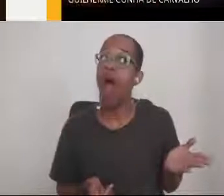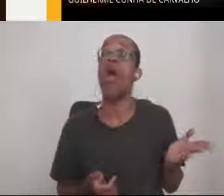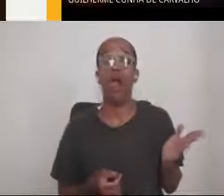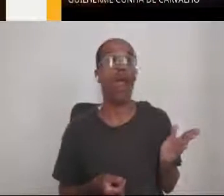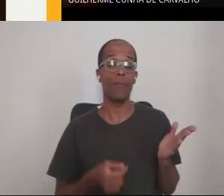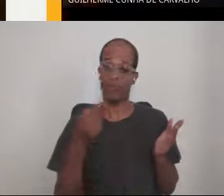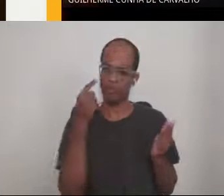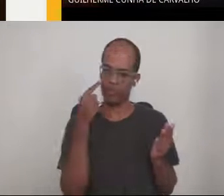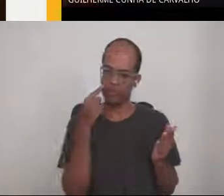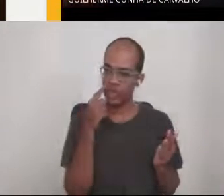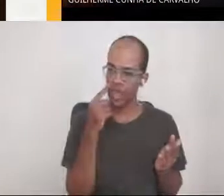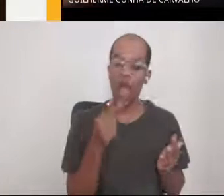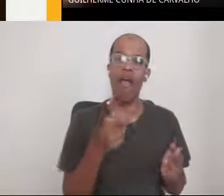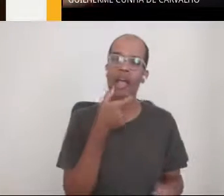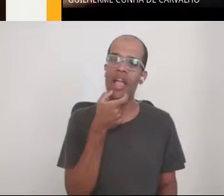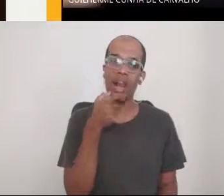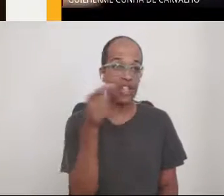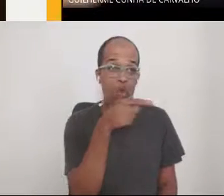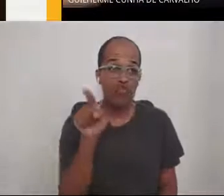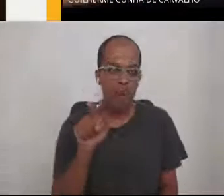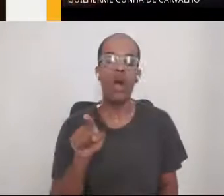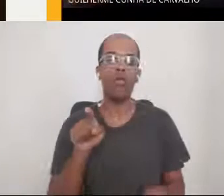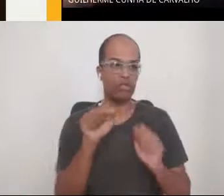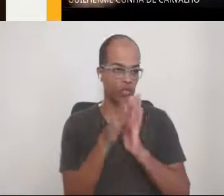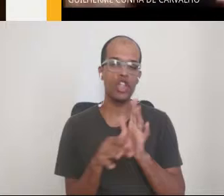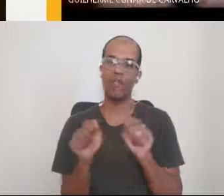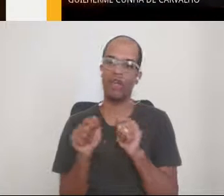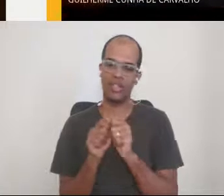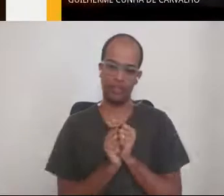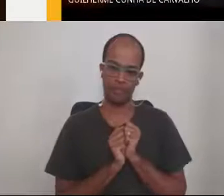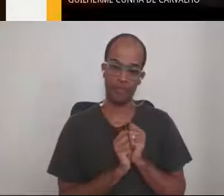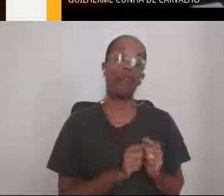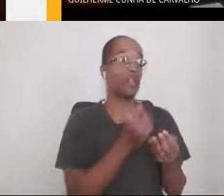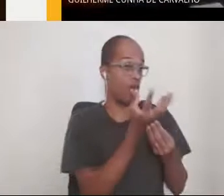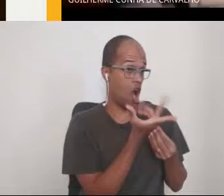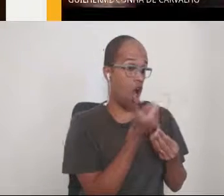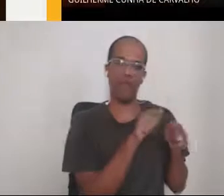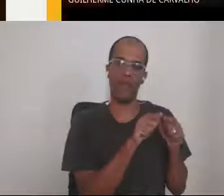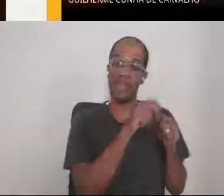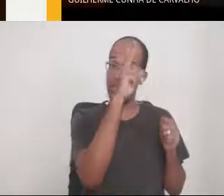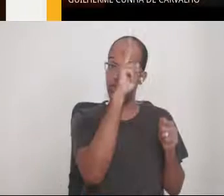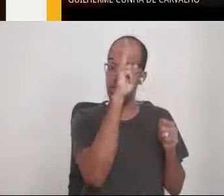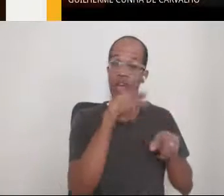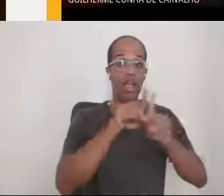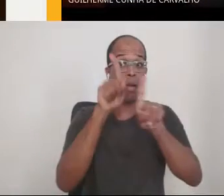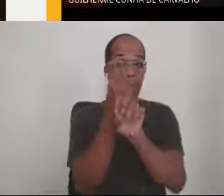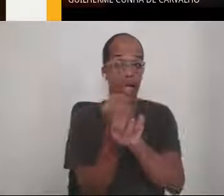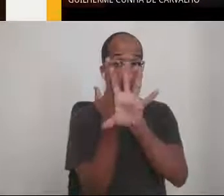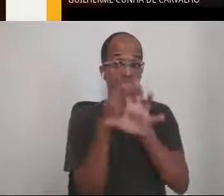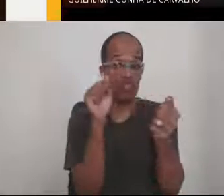o que tem, a última atividade de inglês eu vou fazer. Olhei a última atividade de arte, vou fazer, além de assistir a aula no